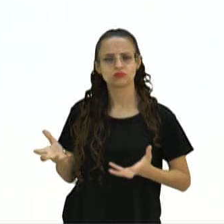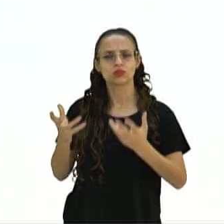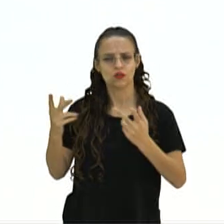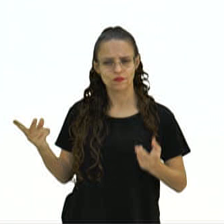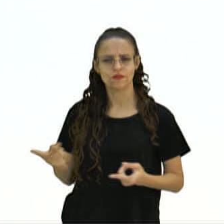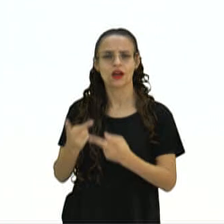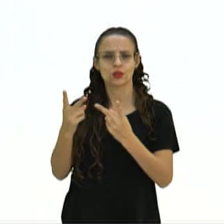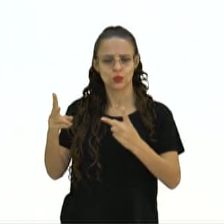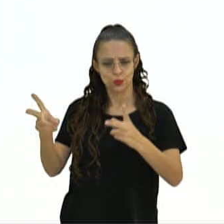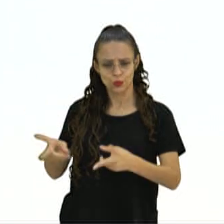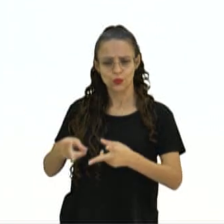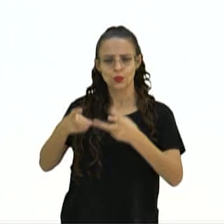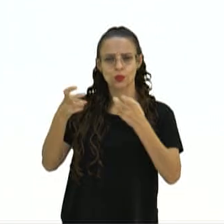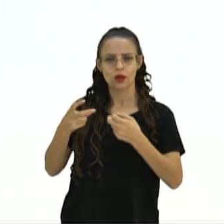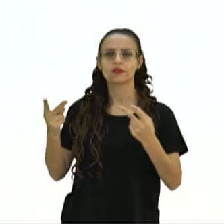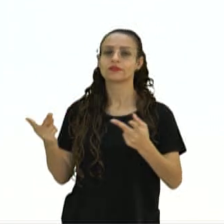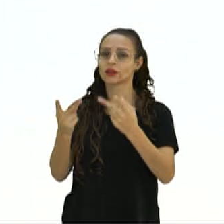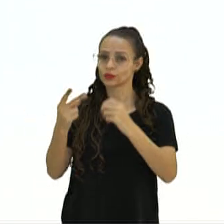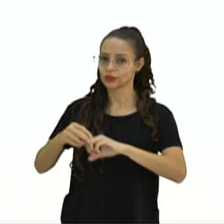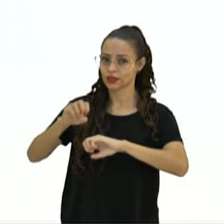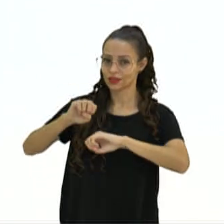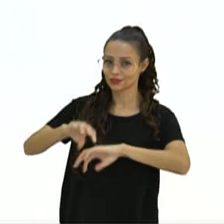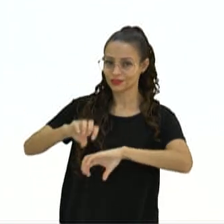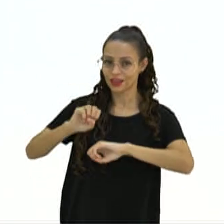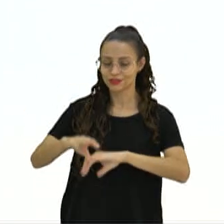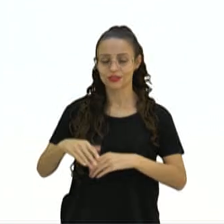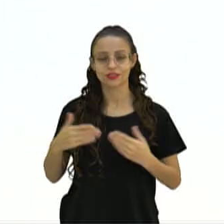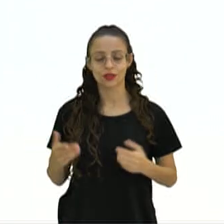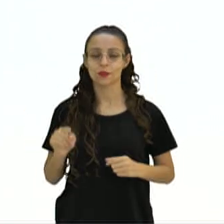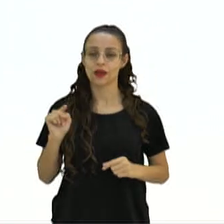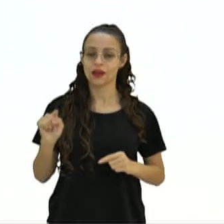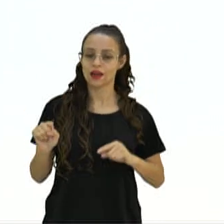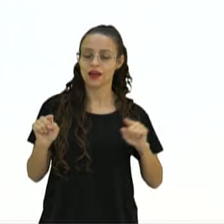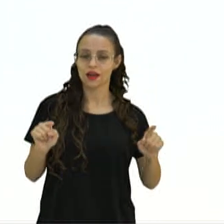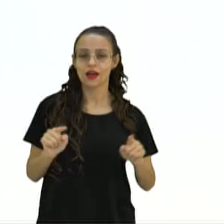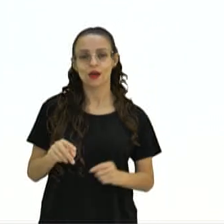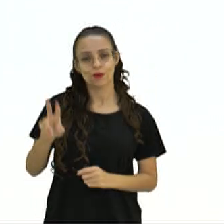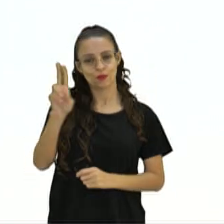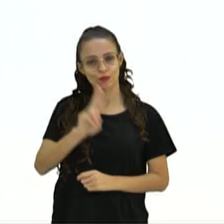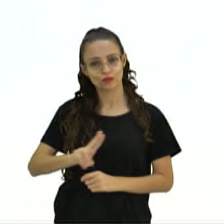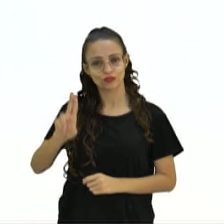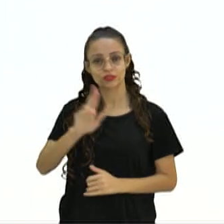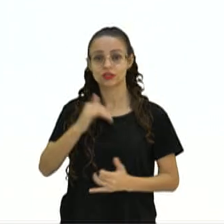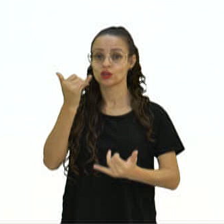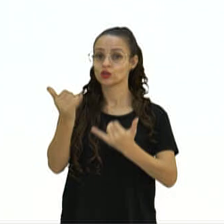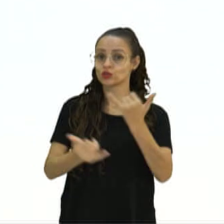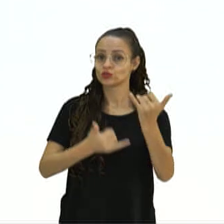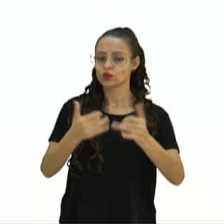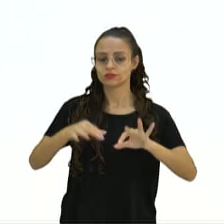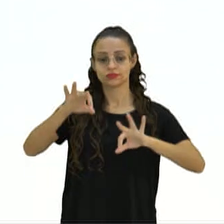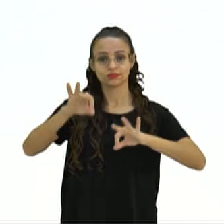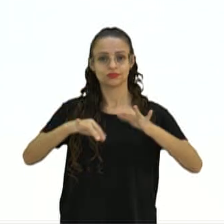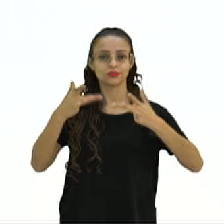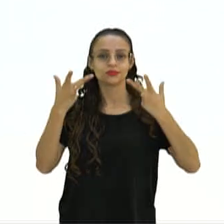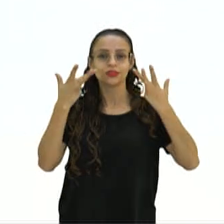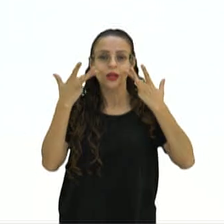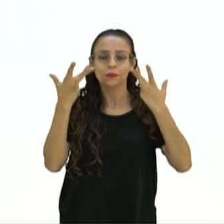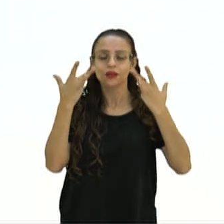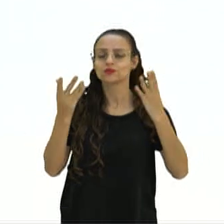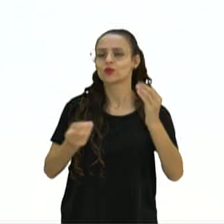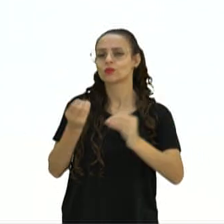valor educacional, né? Então, ali temos duas situações da utilização do jogo, né, do jogo dramático mesmo, quando ele foi criado